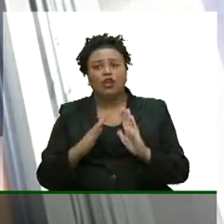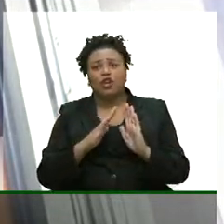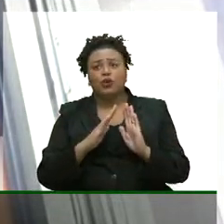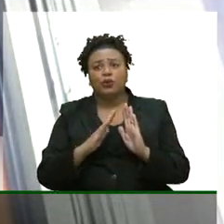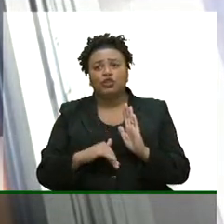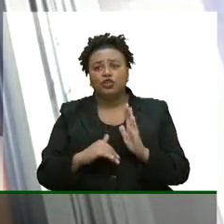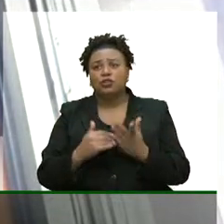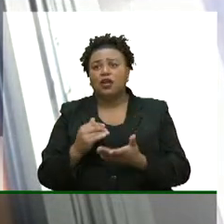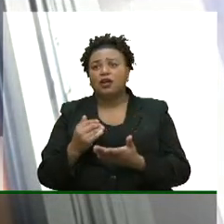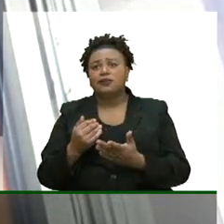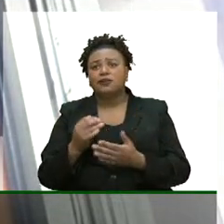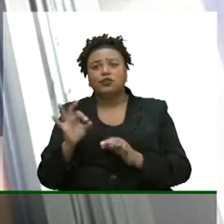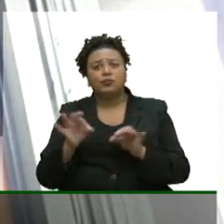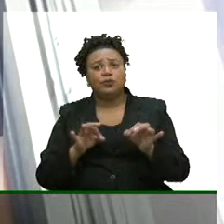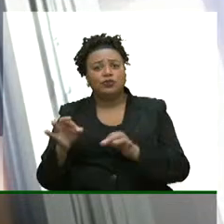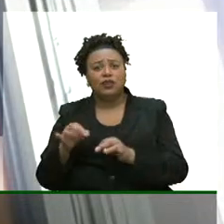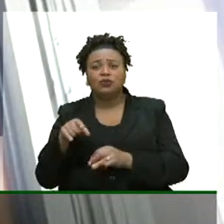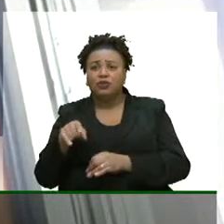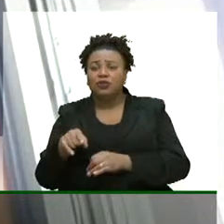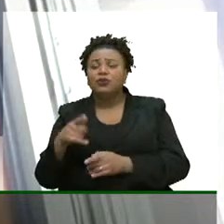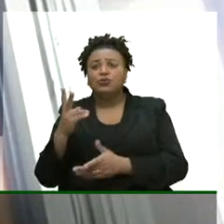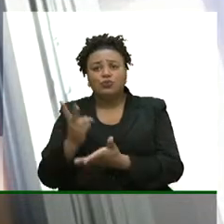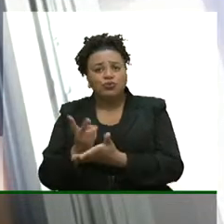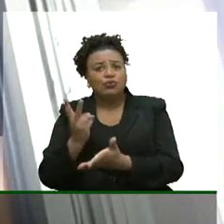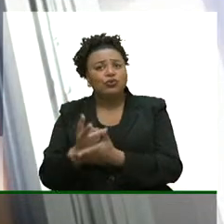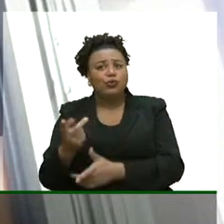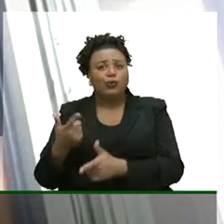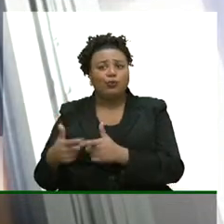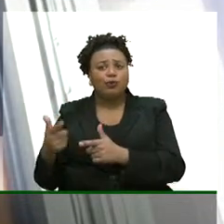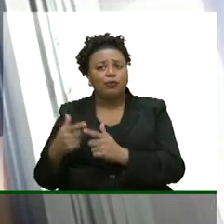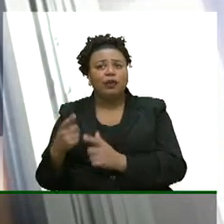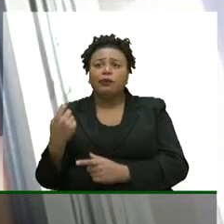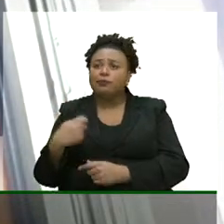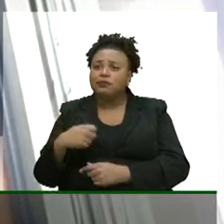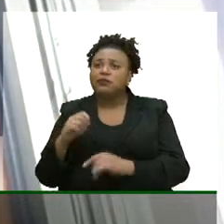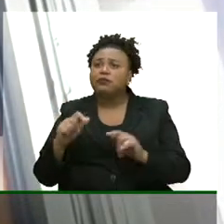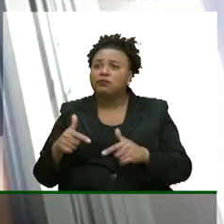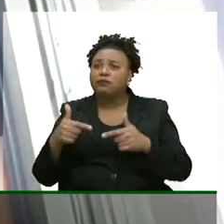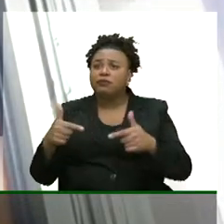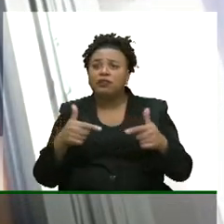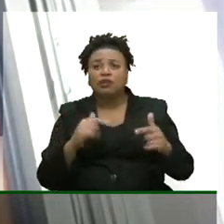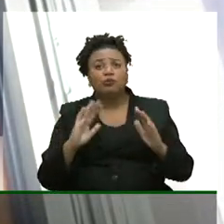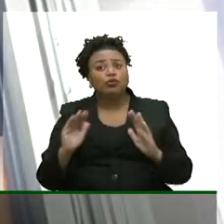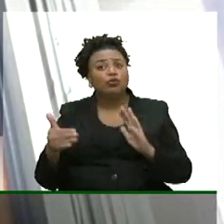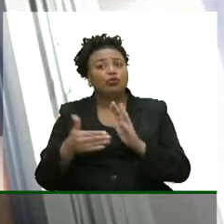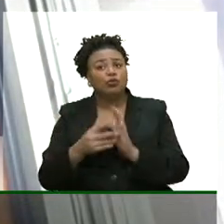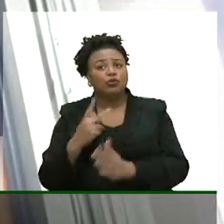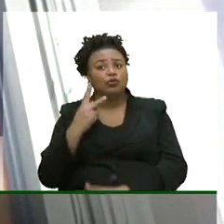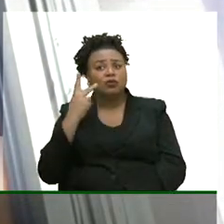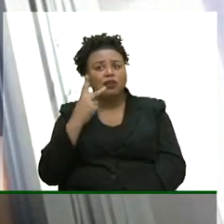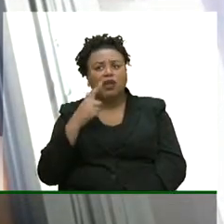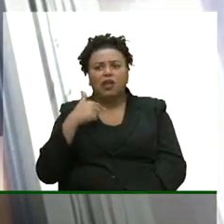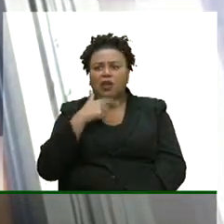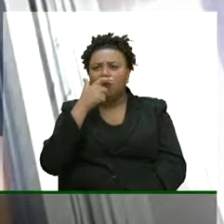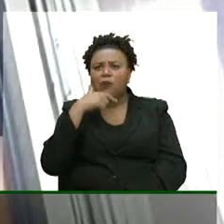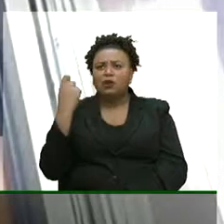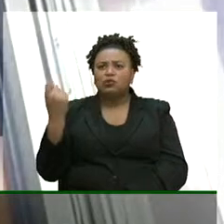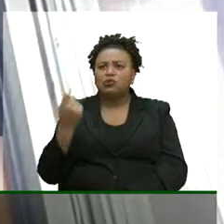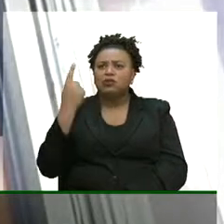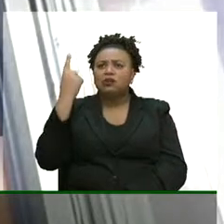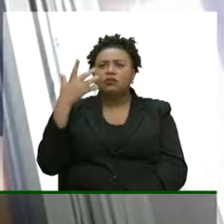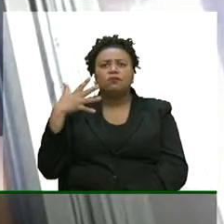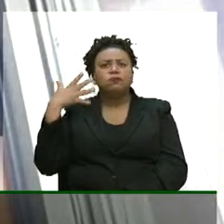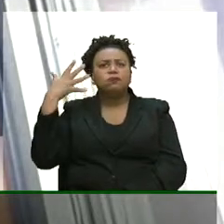ou com manutenção de projetos, essas circunstâncias continuam e terão que ser enfrentadas por todos os parlamentares. Me causa estranheza o